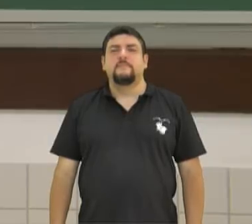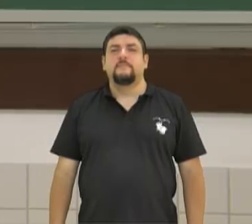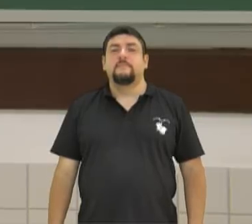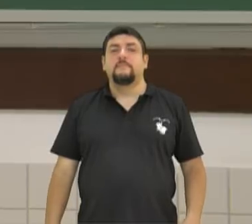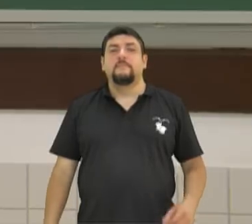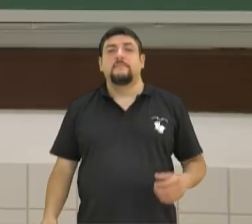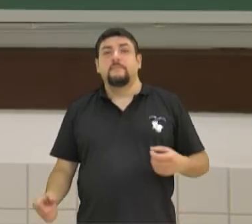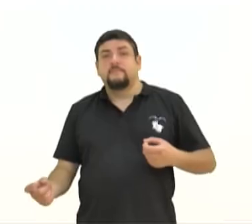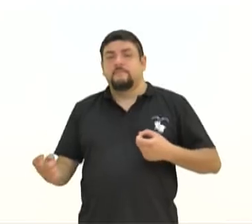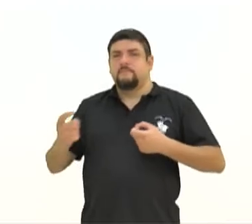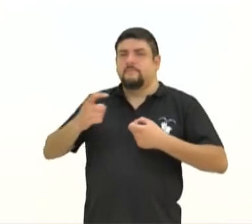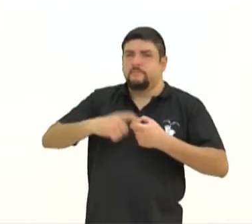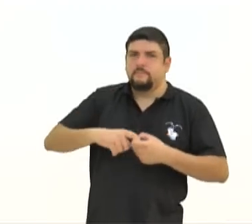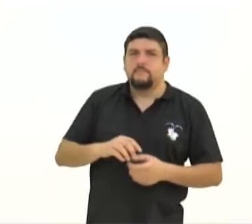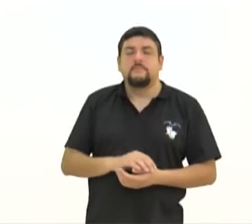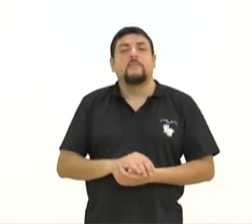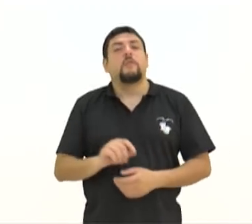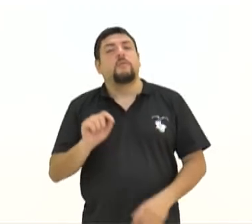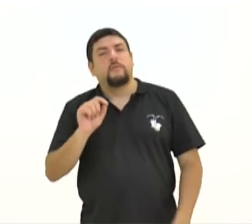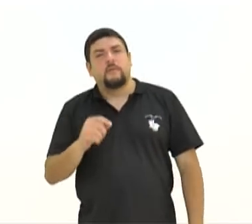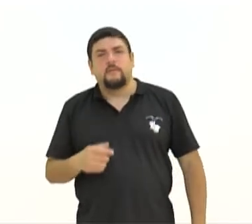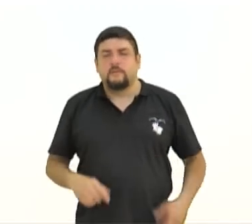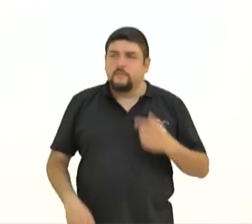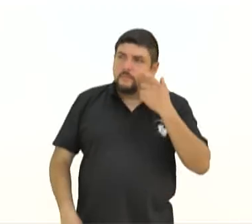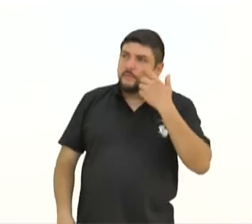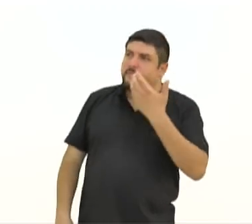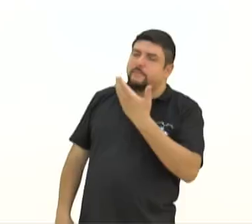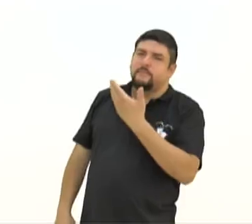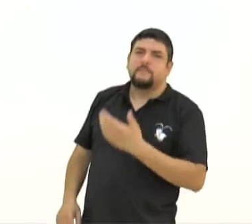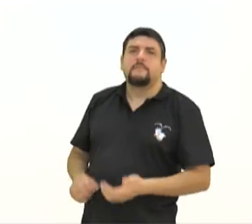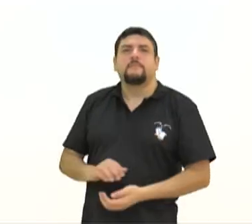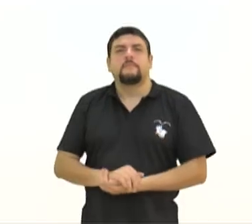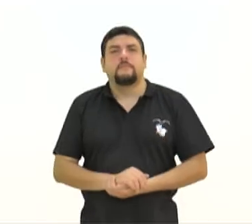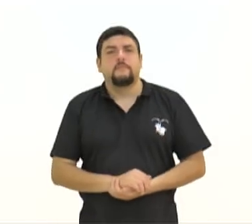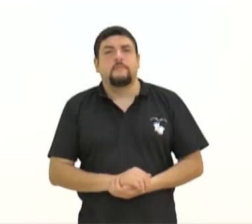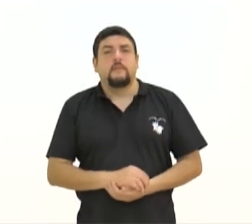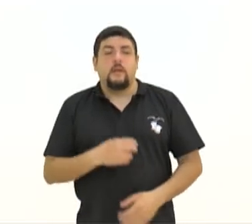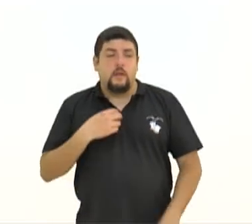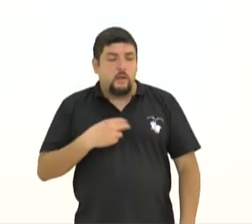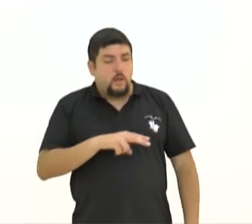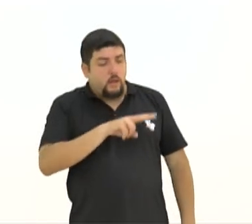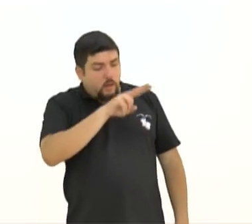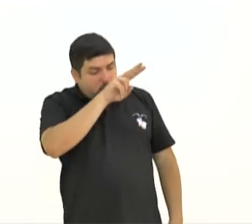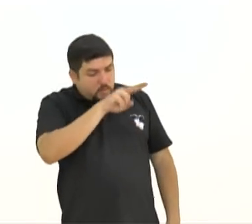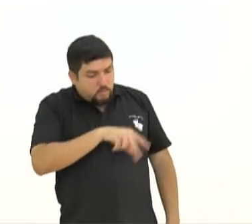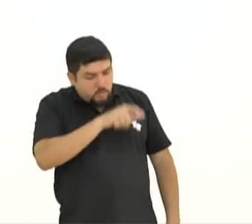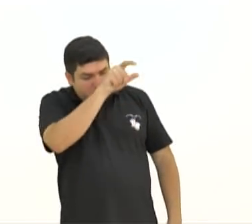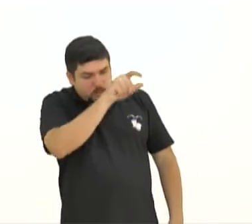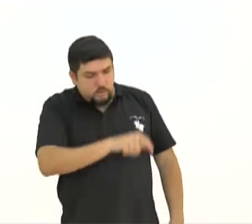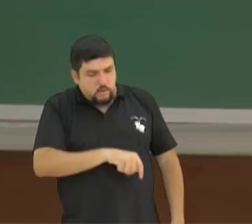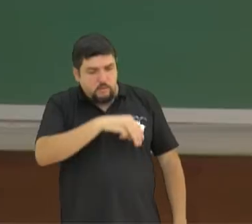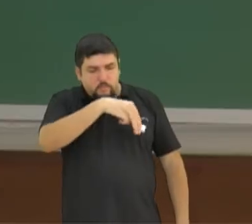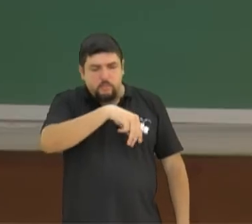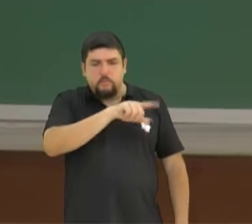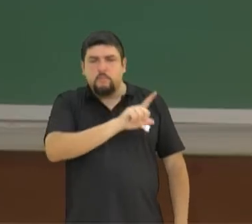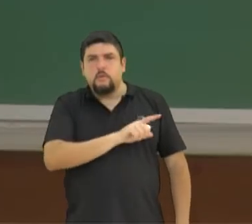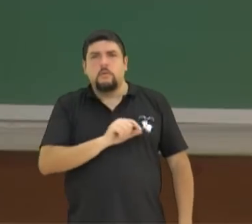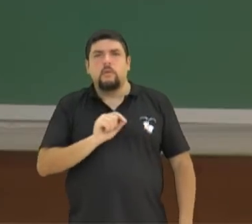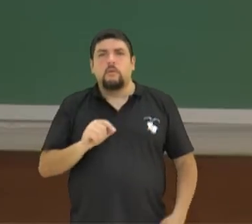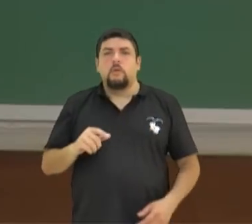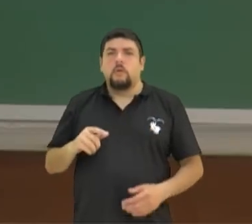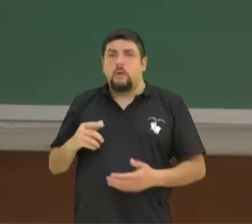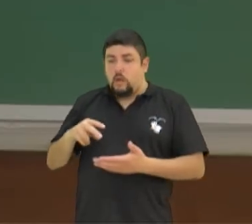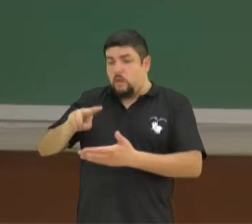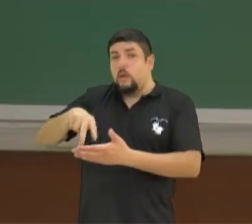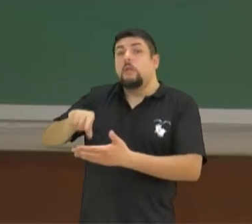Retornando então, pessoal, metonímia, né? A gente tem ali, leio Monteiro Lobato, fizemos a substituição do autor pela obra, né? Eu posso